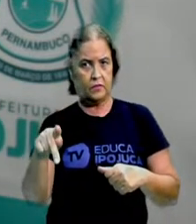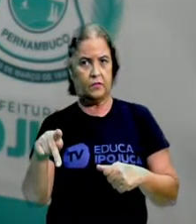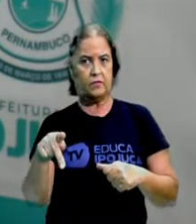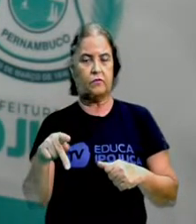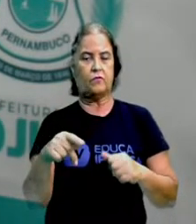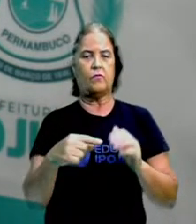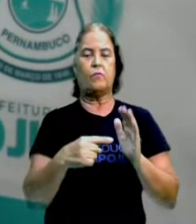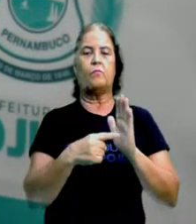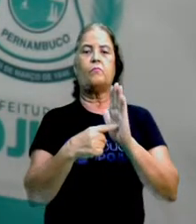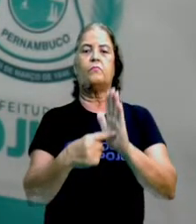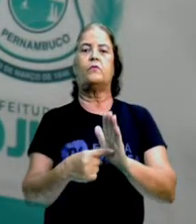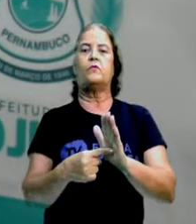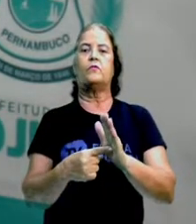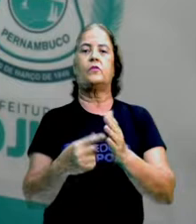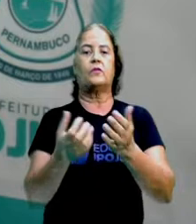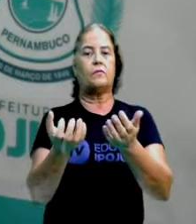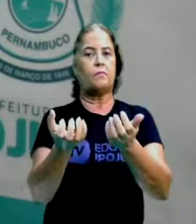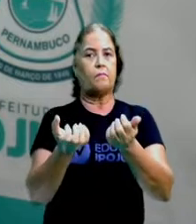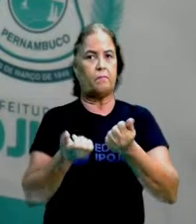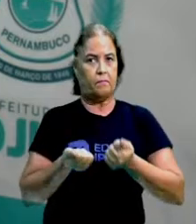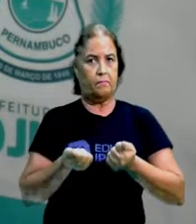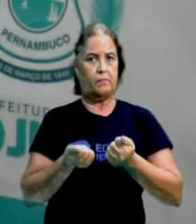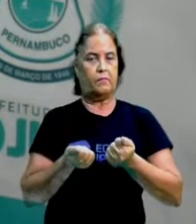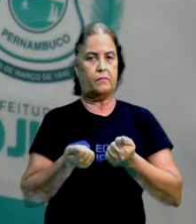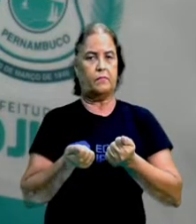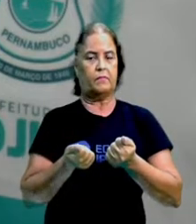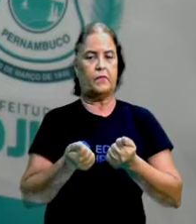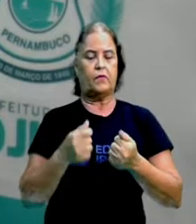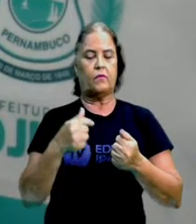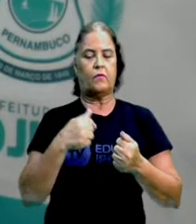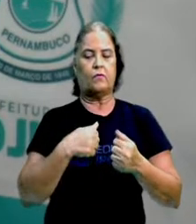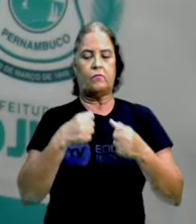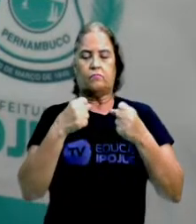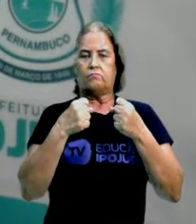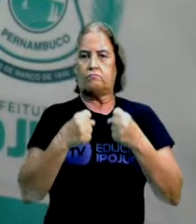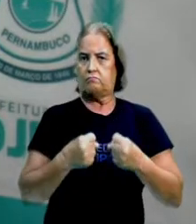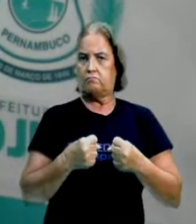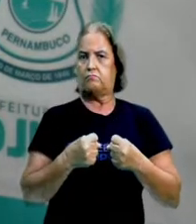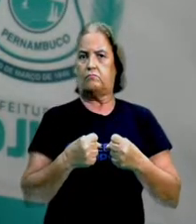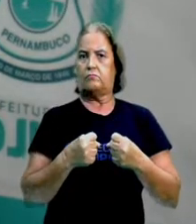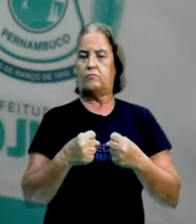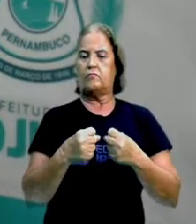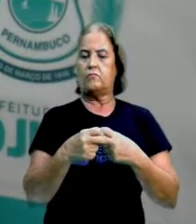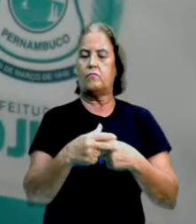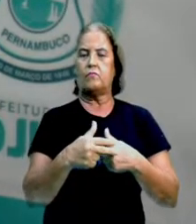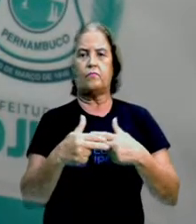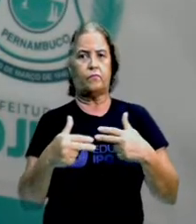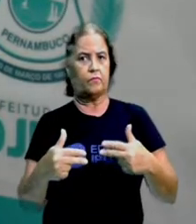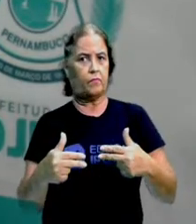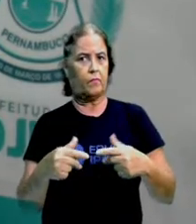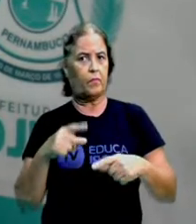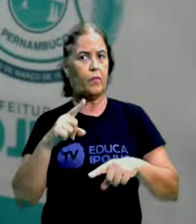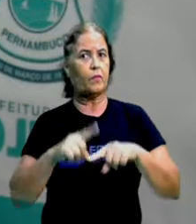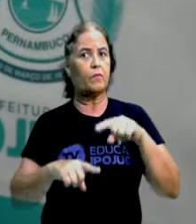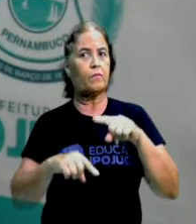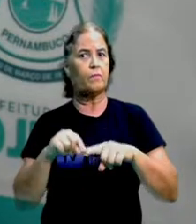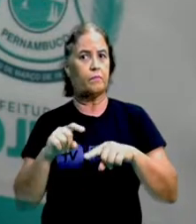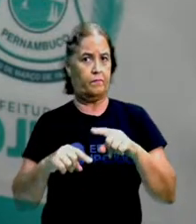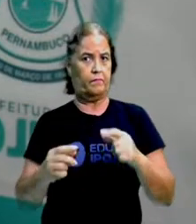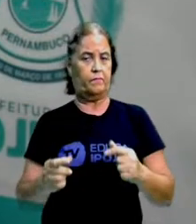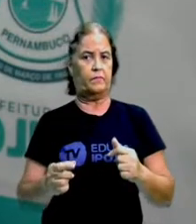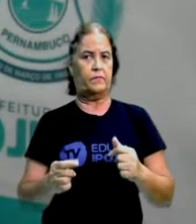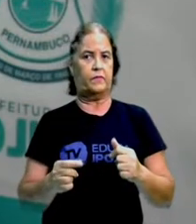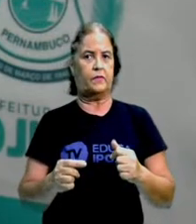um sujeito possuidor sobre um objeto possuído. O objeto possuído, quando eu